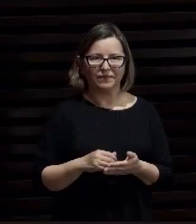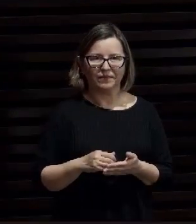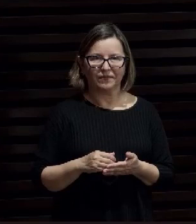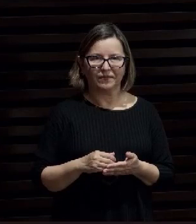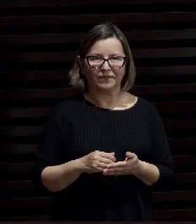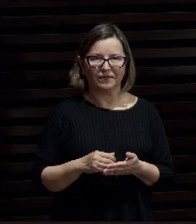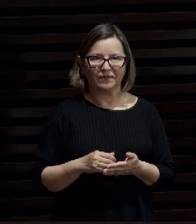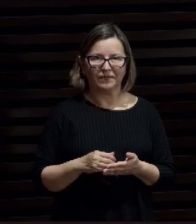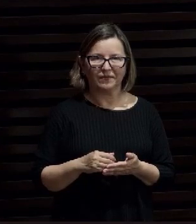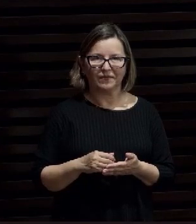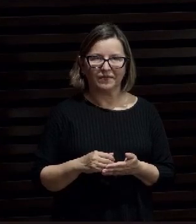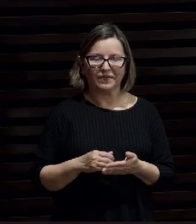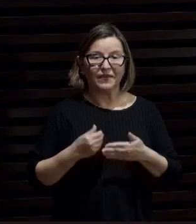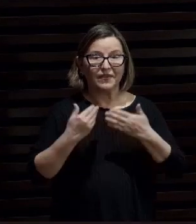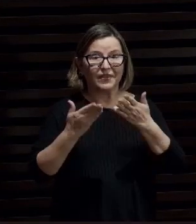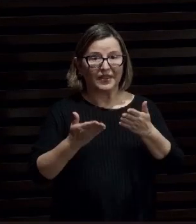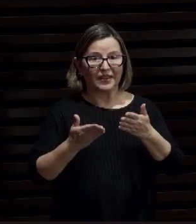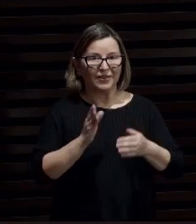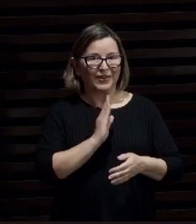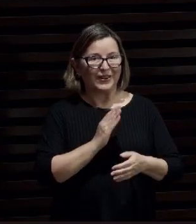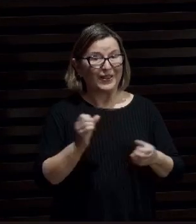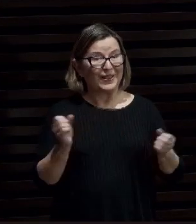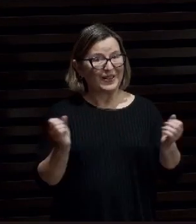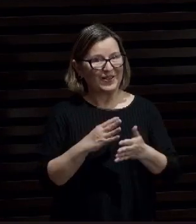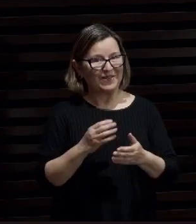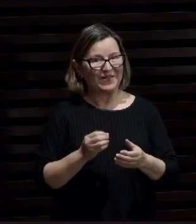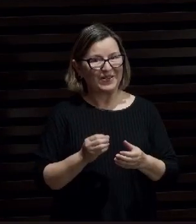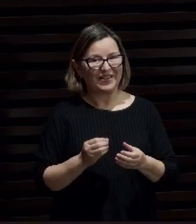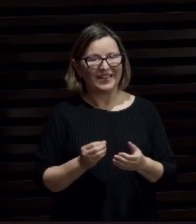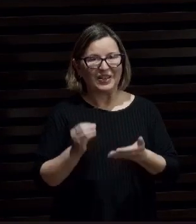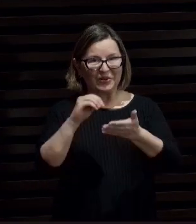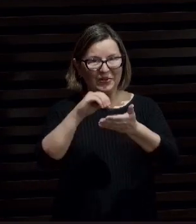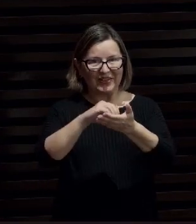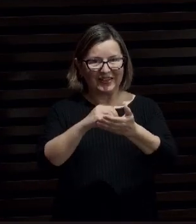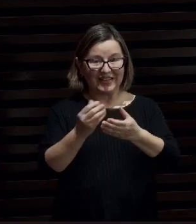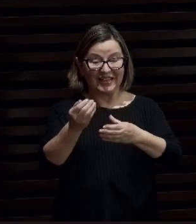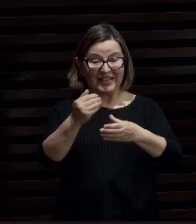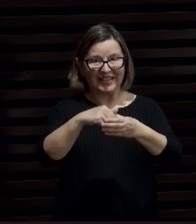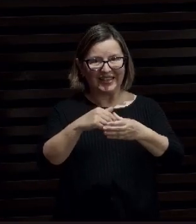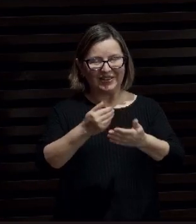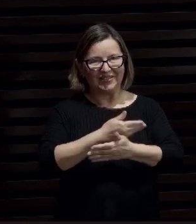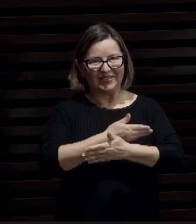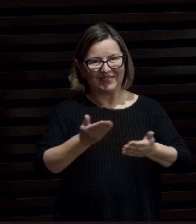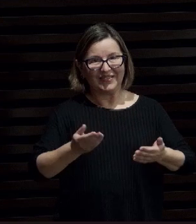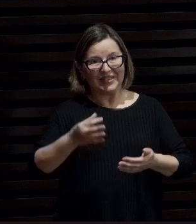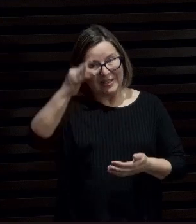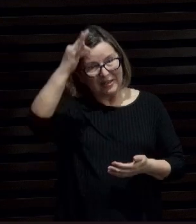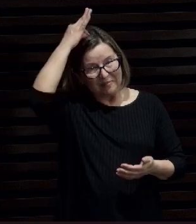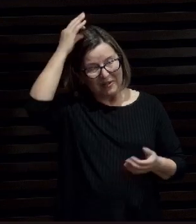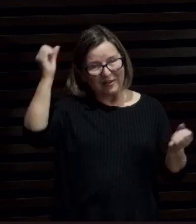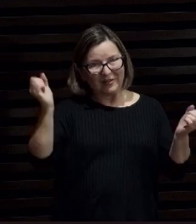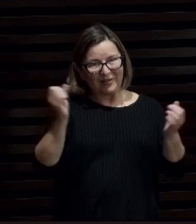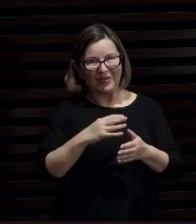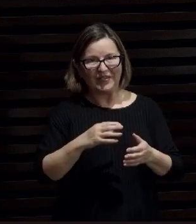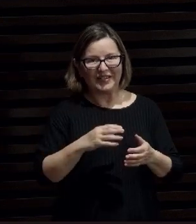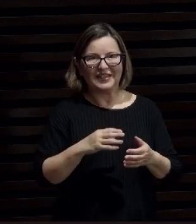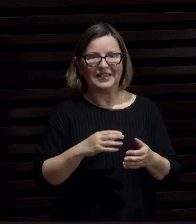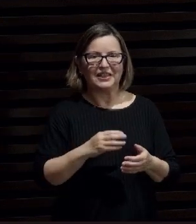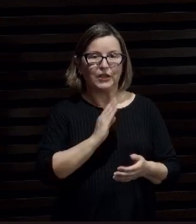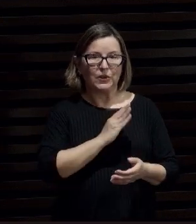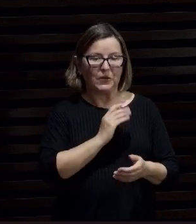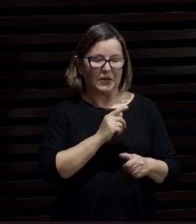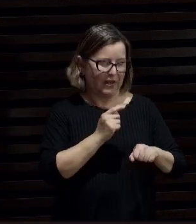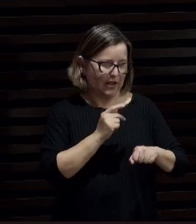Dar-vos-ei coração novo, e porei dentro de vós espírito novo. Tirarei de vós o coração